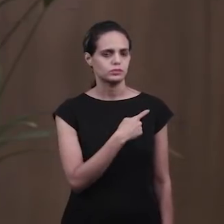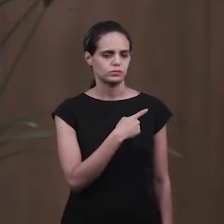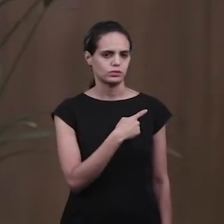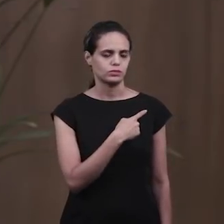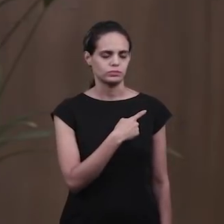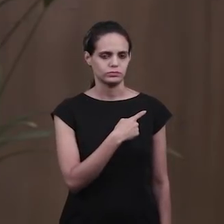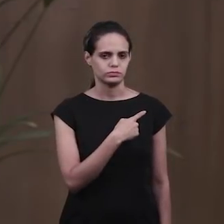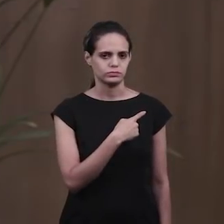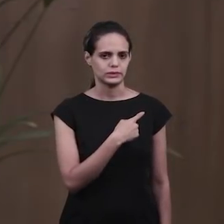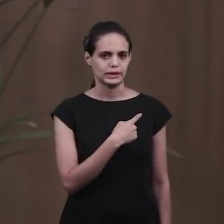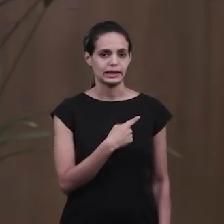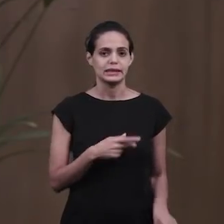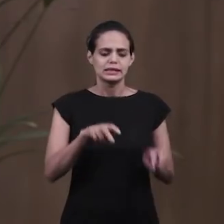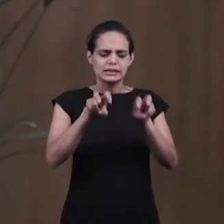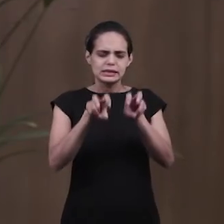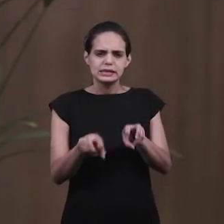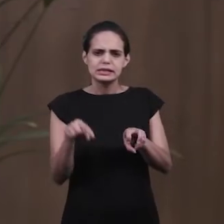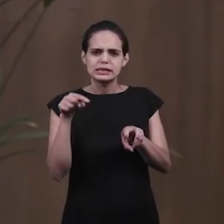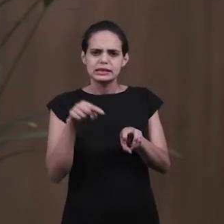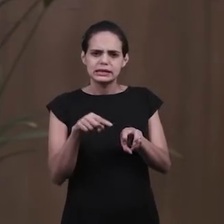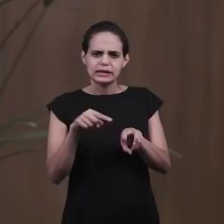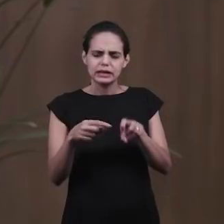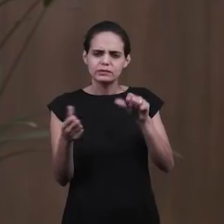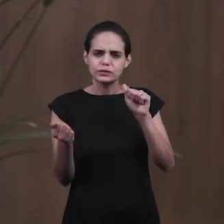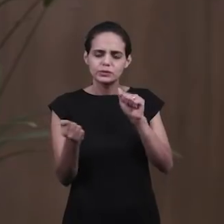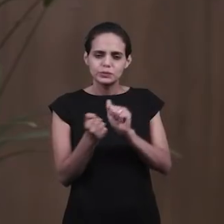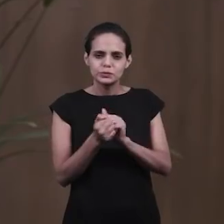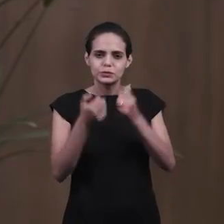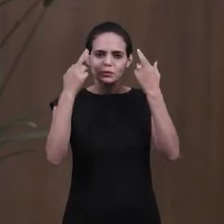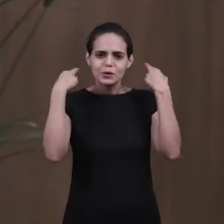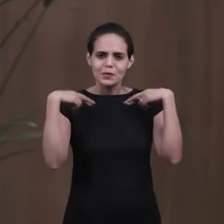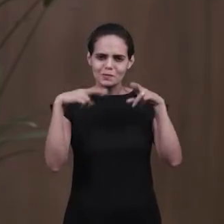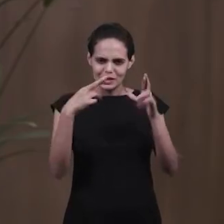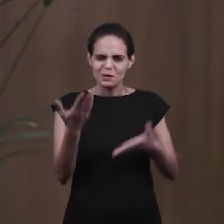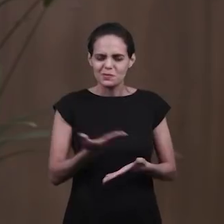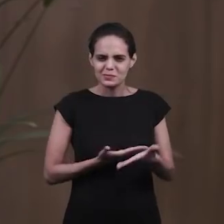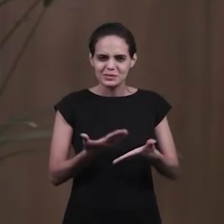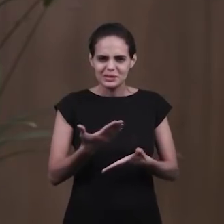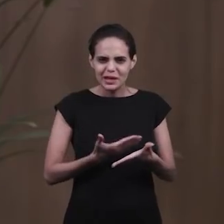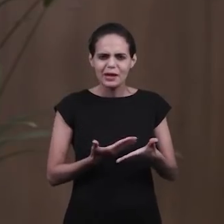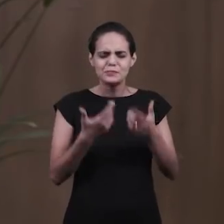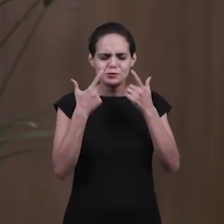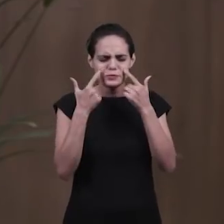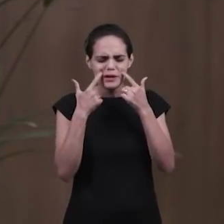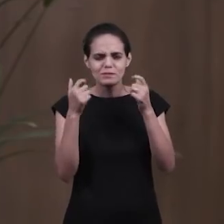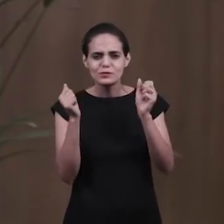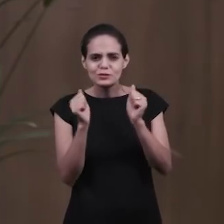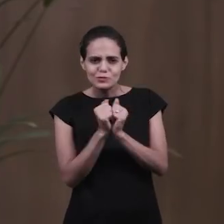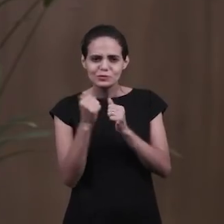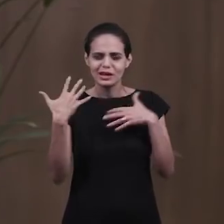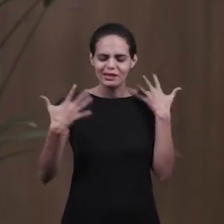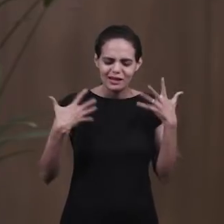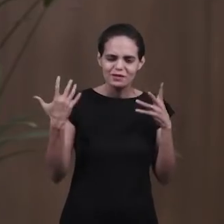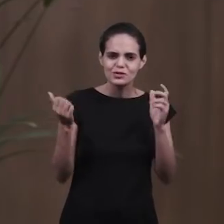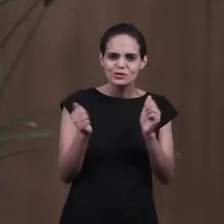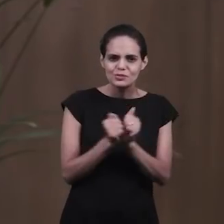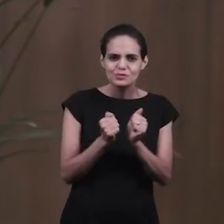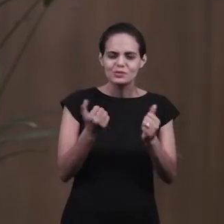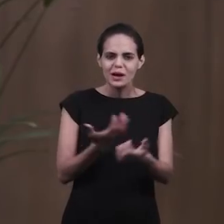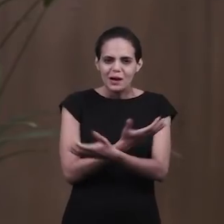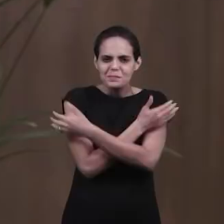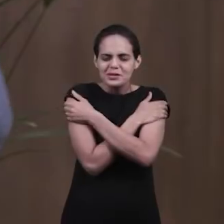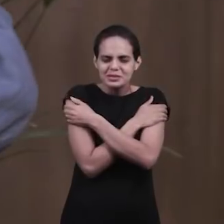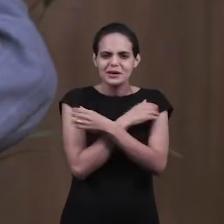Mauro sentava com a ovelha, ele chorava com a ovelha, ele glorificava, ele ria com a ovelha, ele abraçava a ovelha, no outro dia ele ia